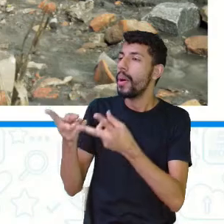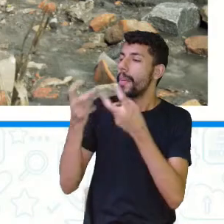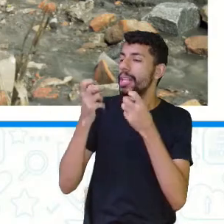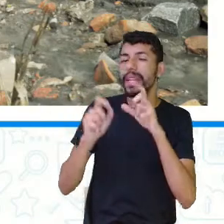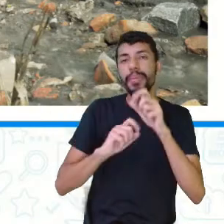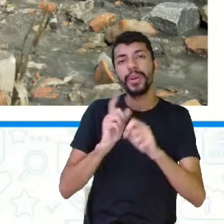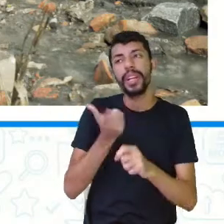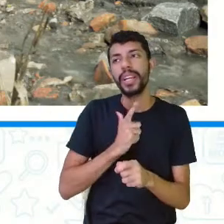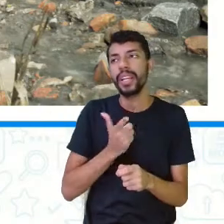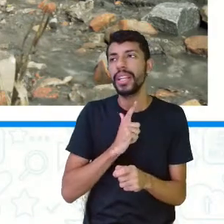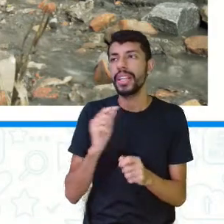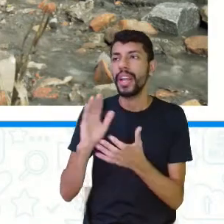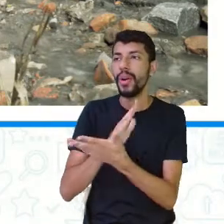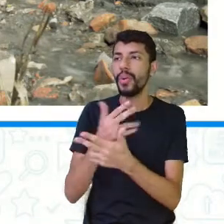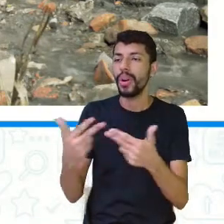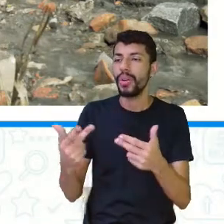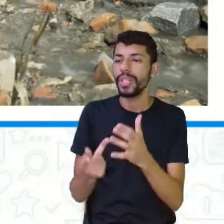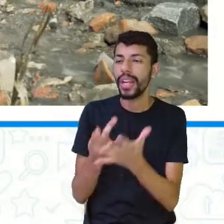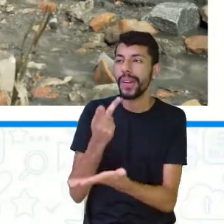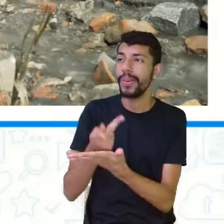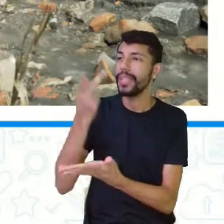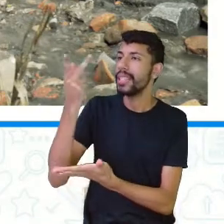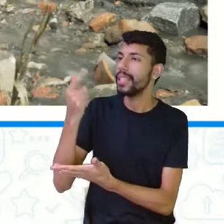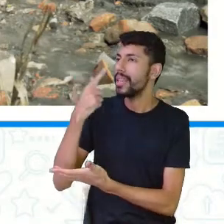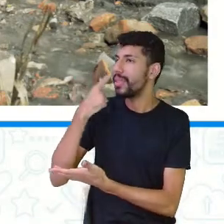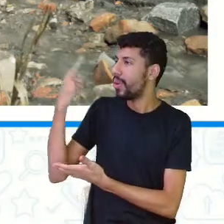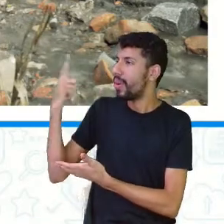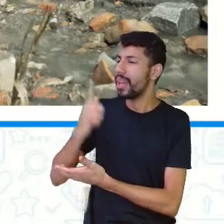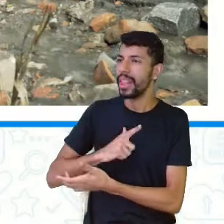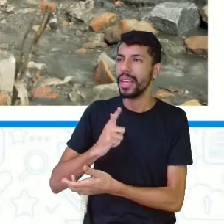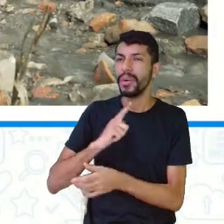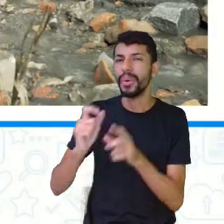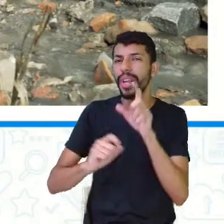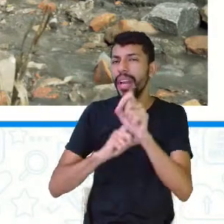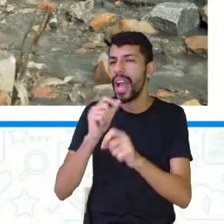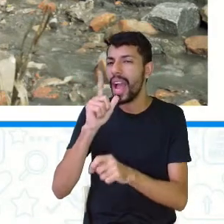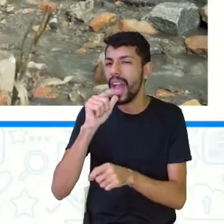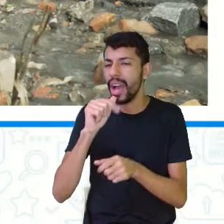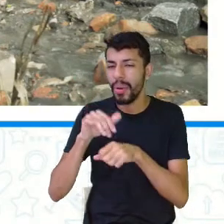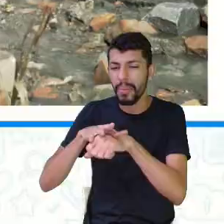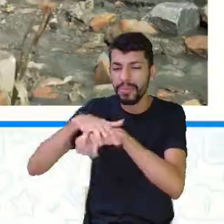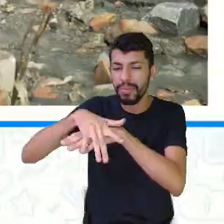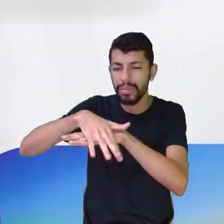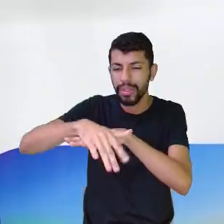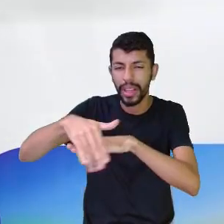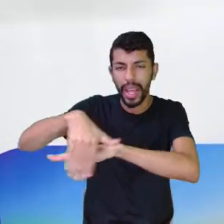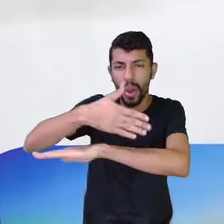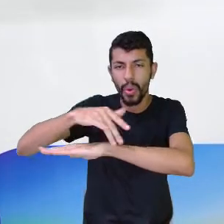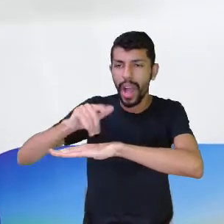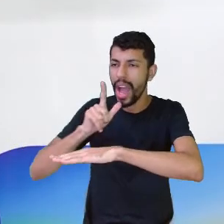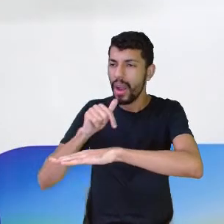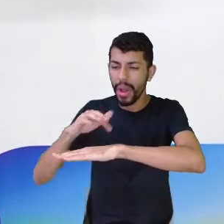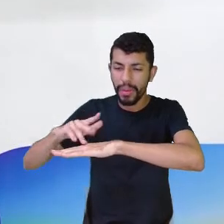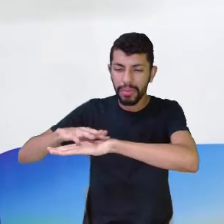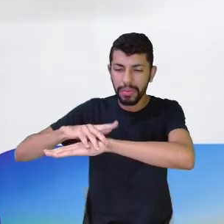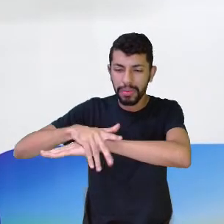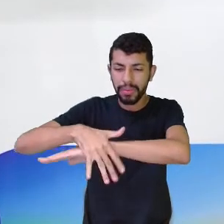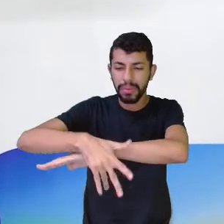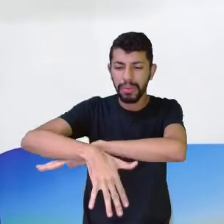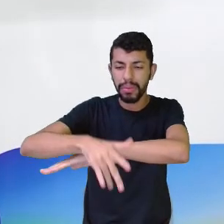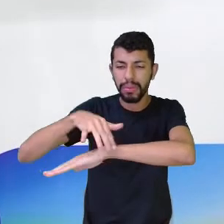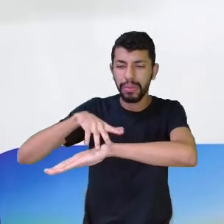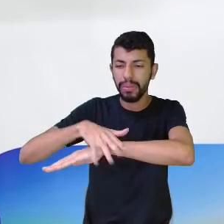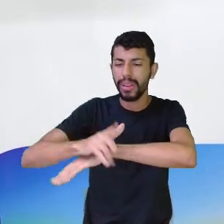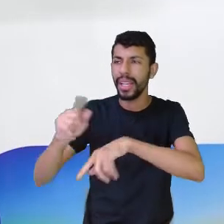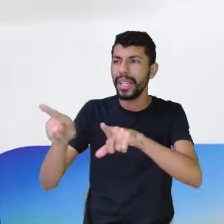que tem algo acontecendo aí que não deveria, né? Tem água passando aí pela pista. Eu consigo observar